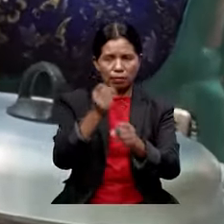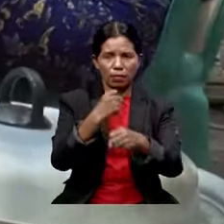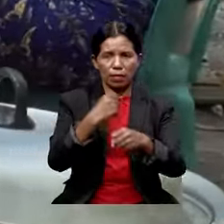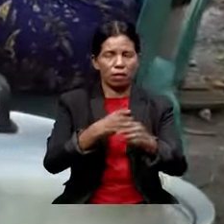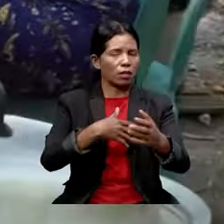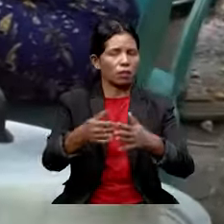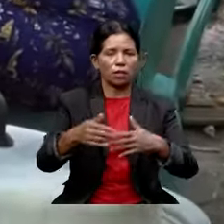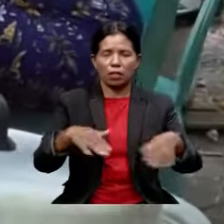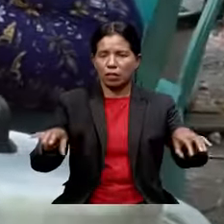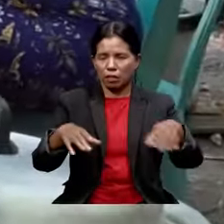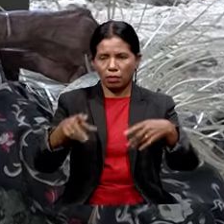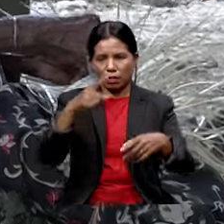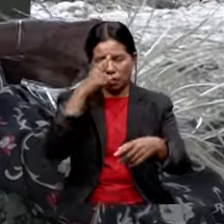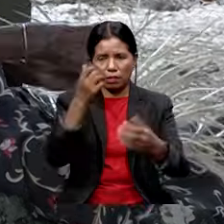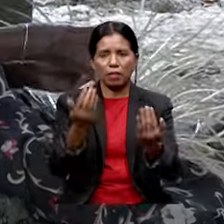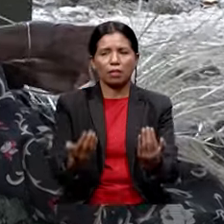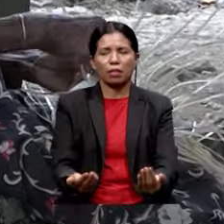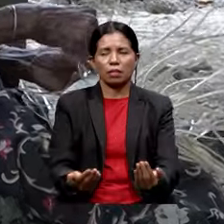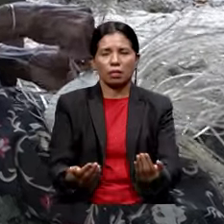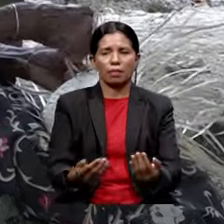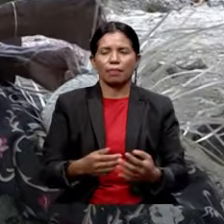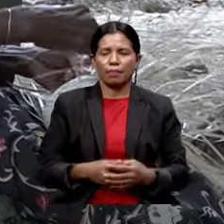qualquer serviço, tanto toda cacamã.